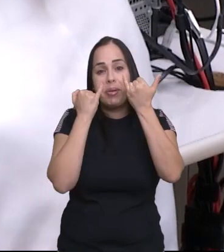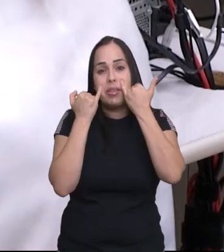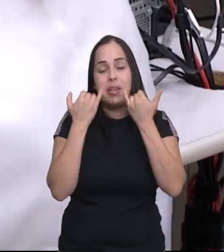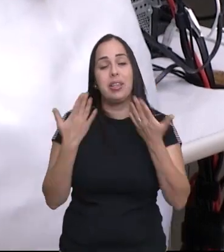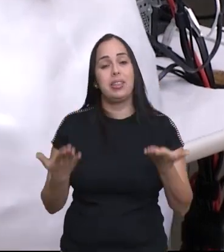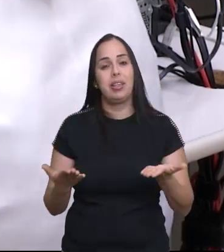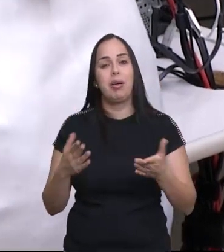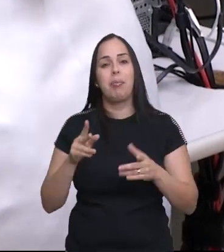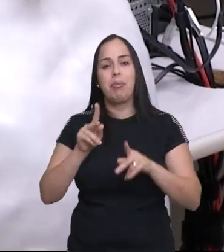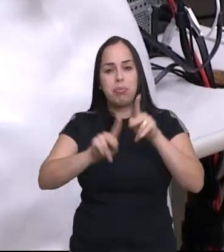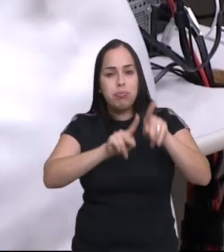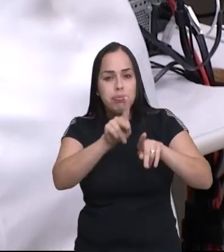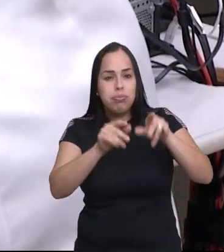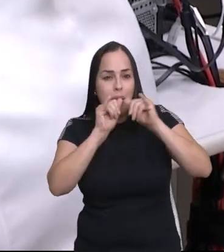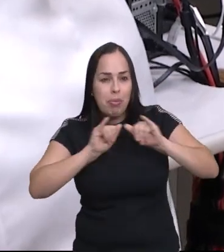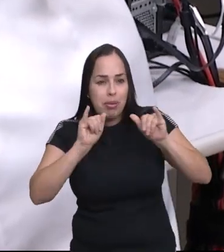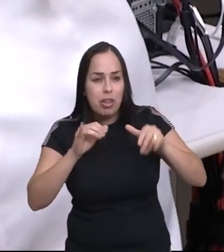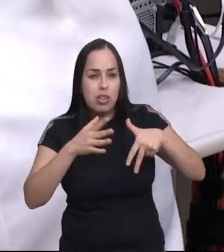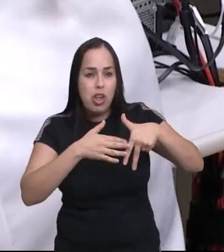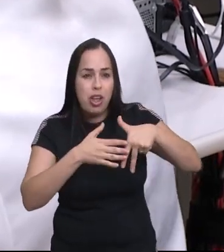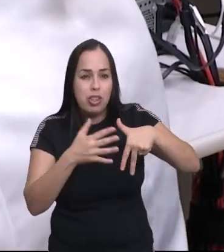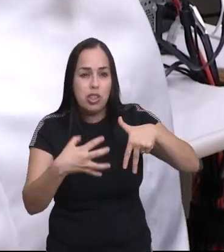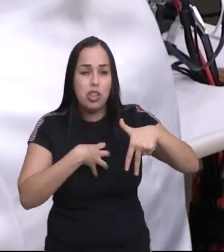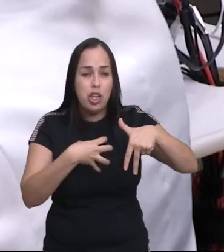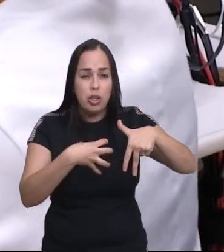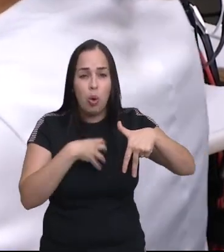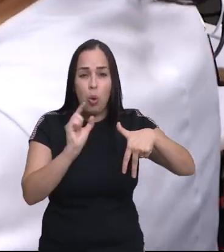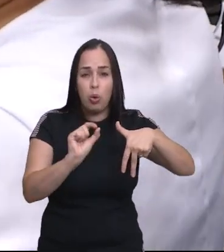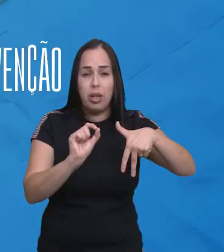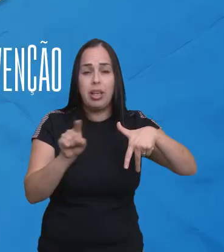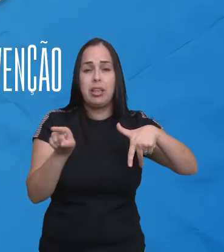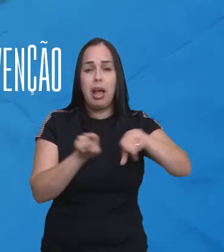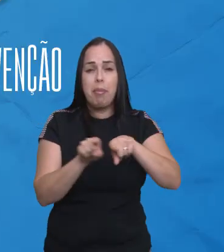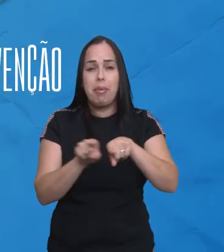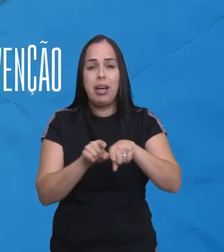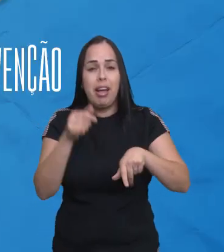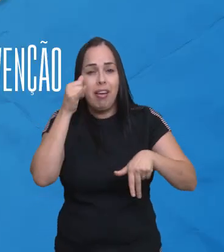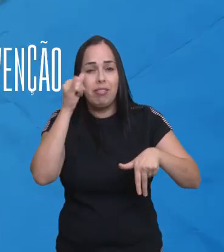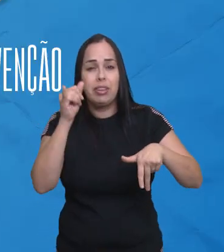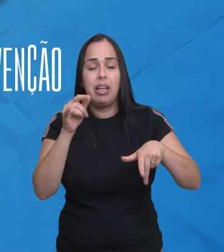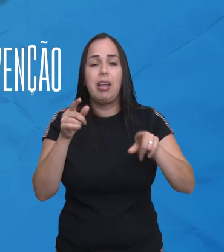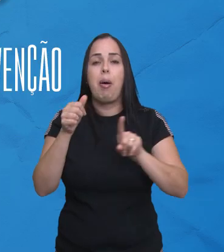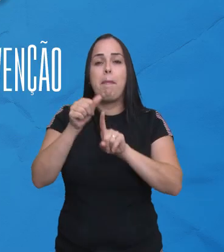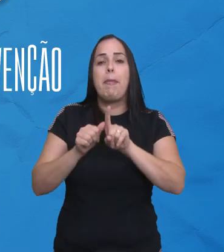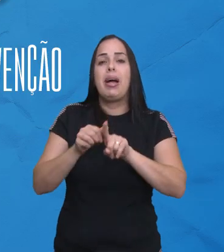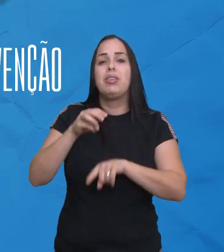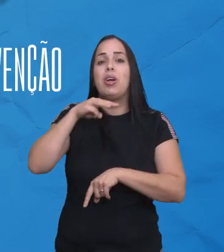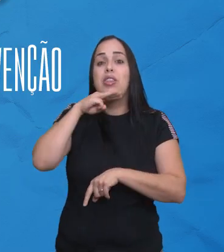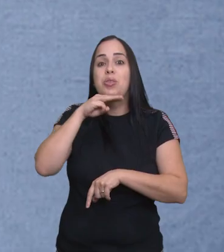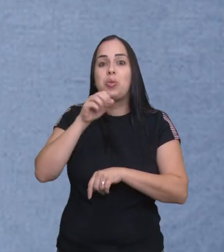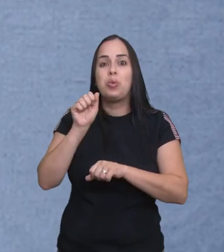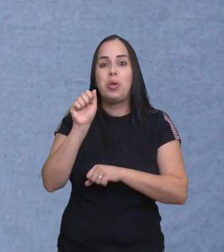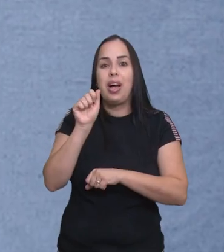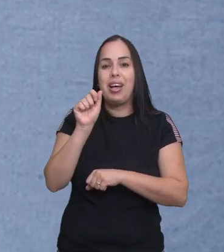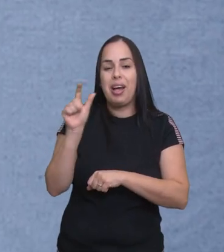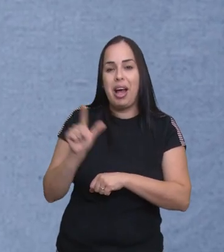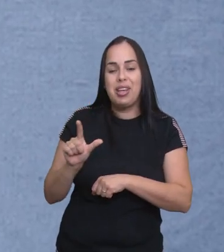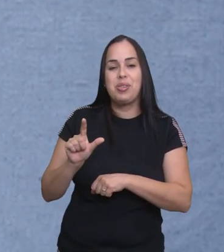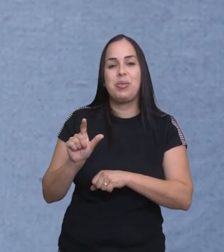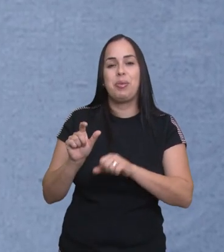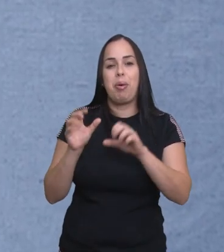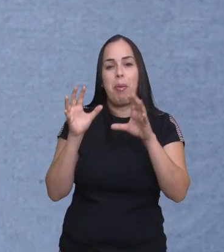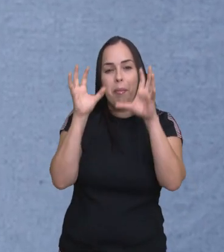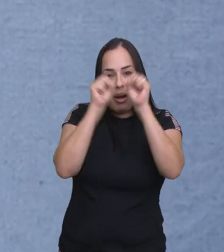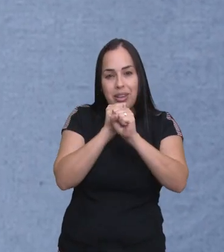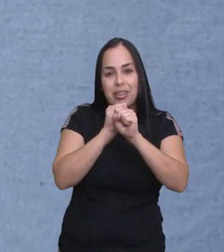Para alertar a população a respeito dos sintomas e cuidados preventivos, foi criada a campanha Março Azul Marinho. A ideia é